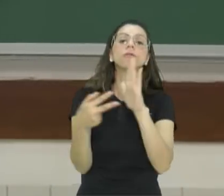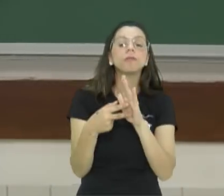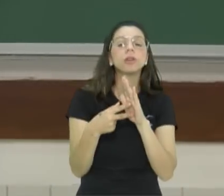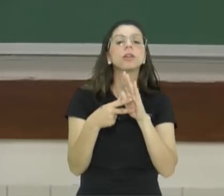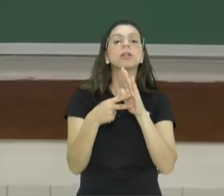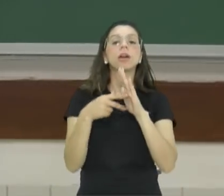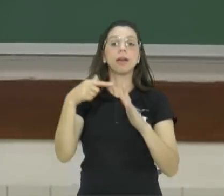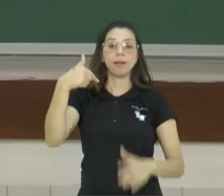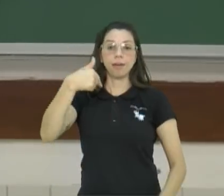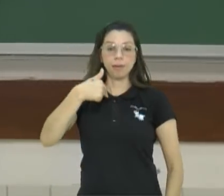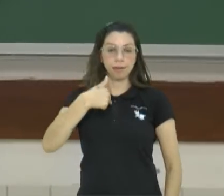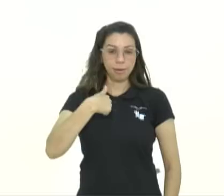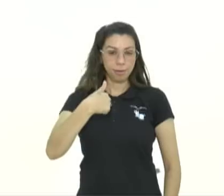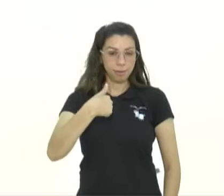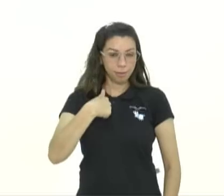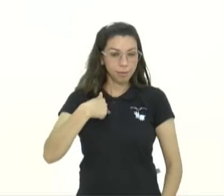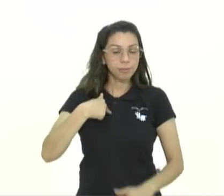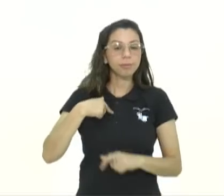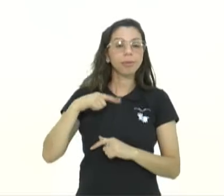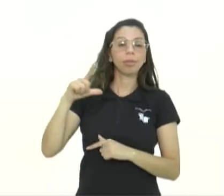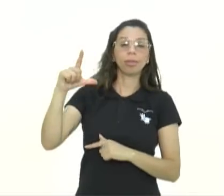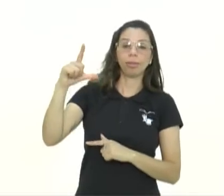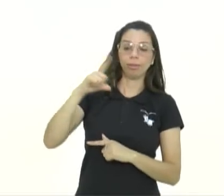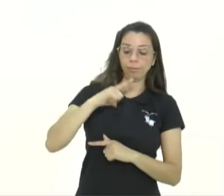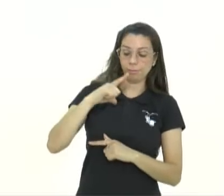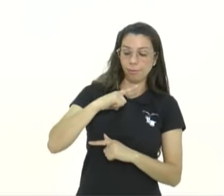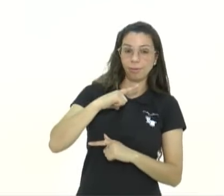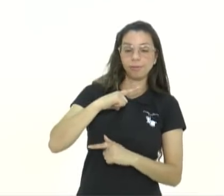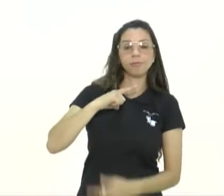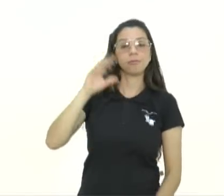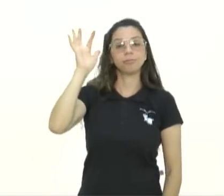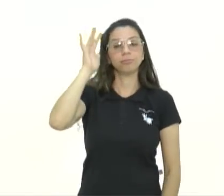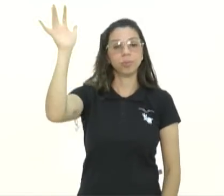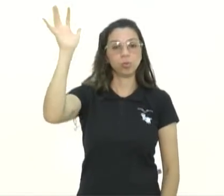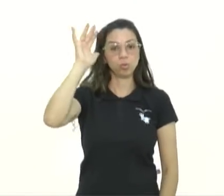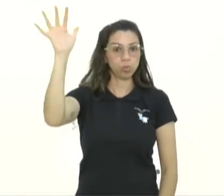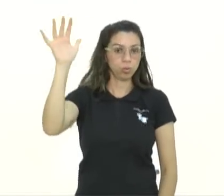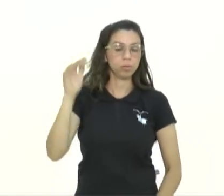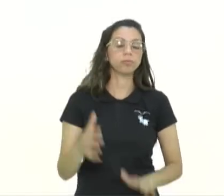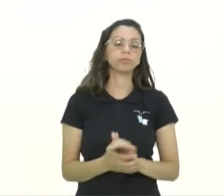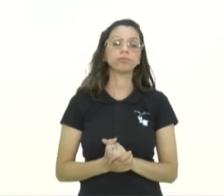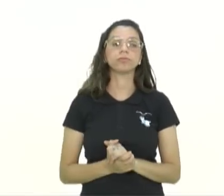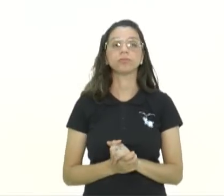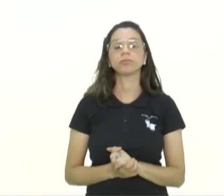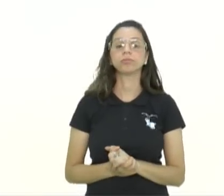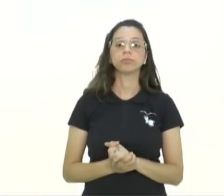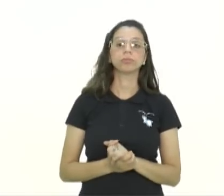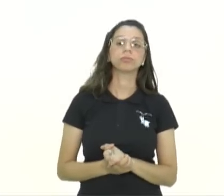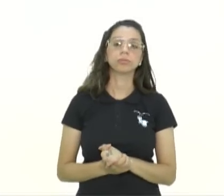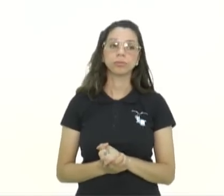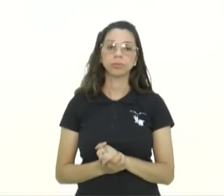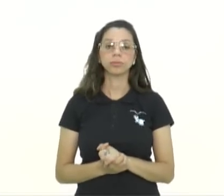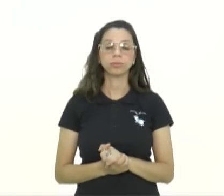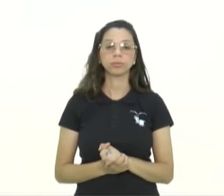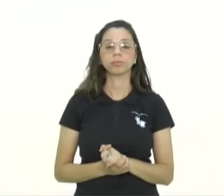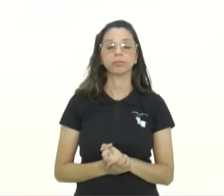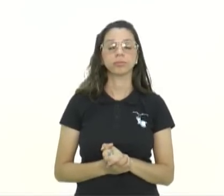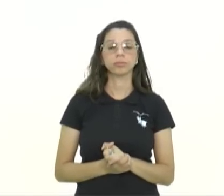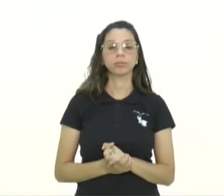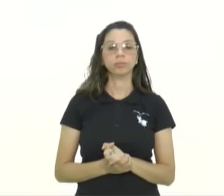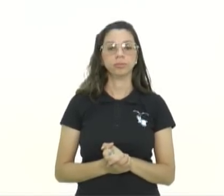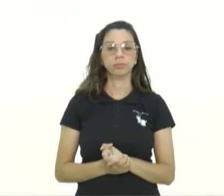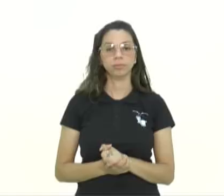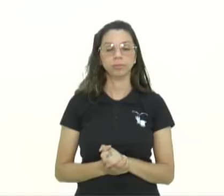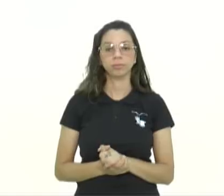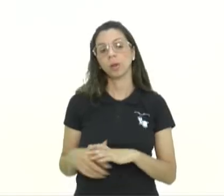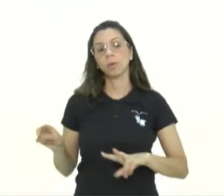começar com uma quote, com uma citação. Então, a citação diz assim, ó: A dream doesn't